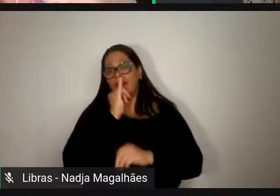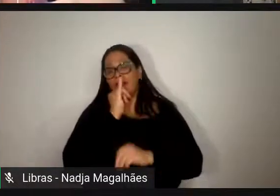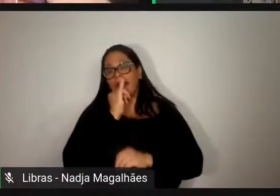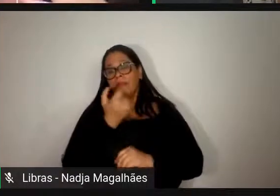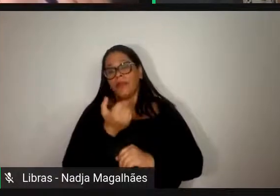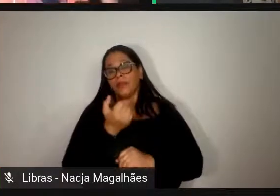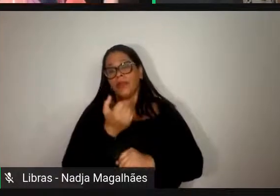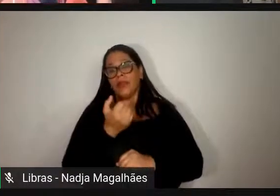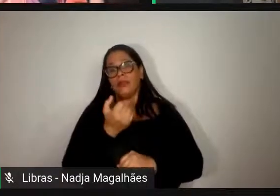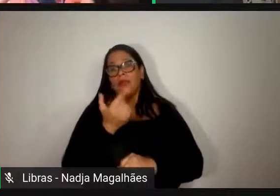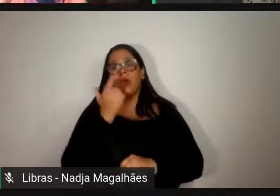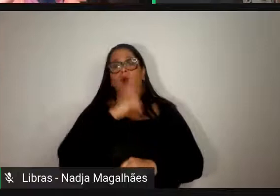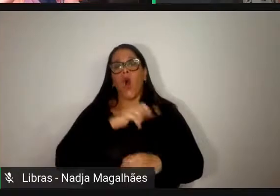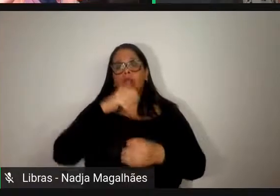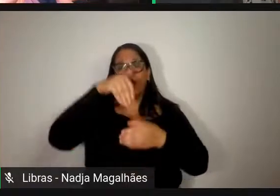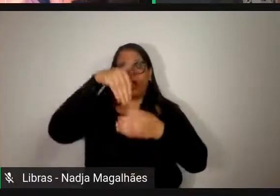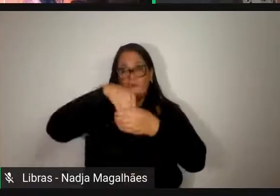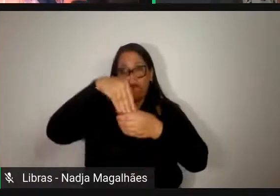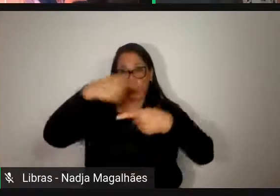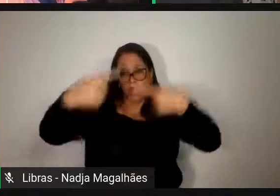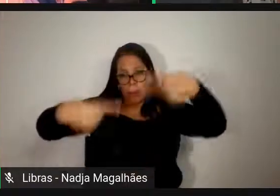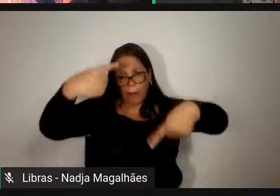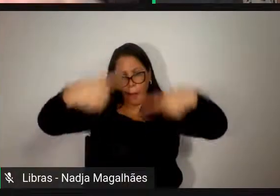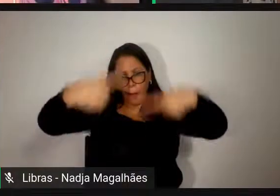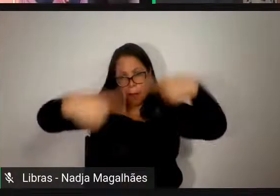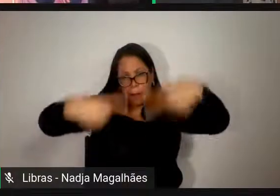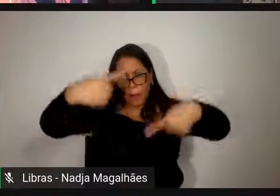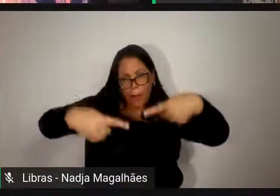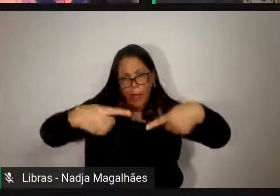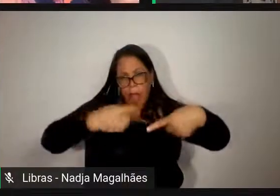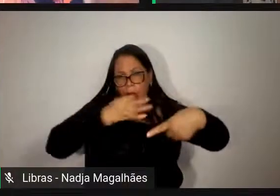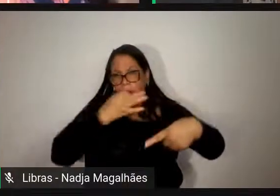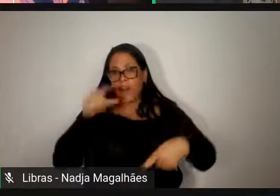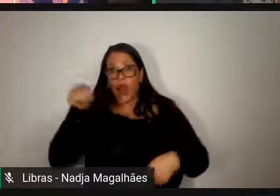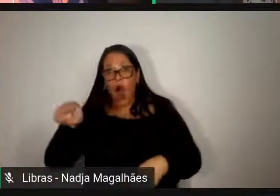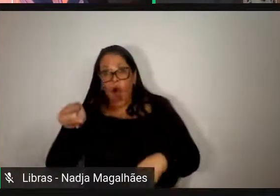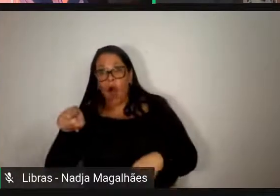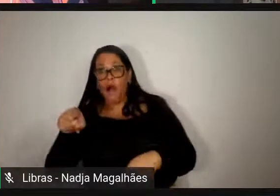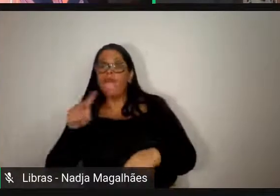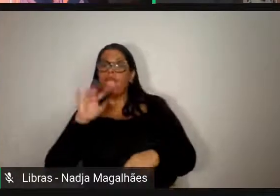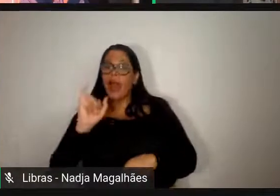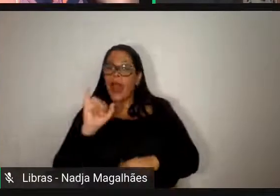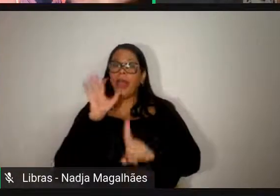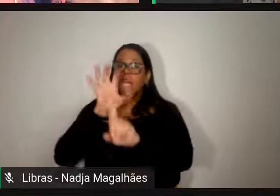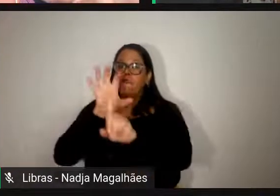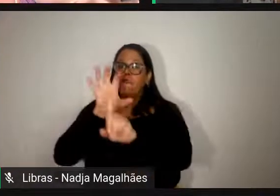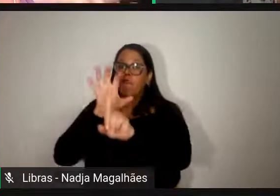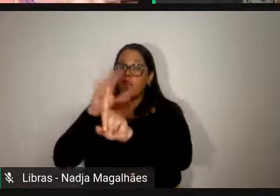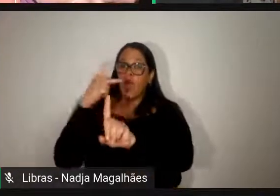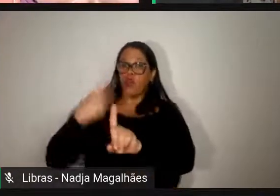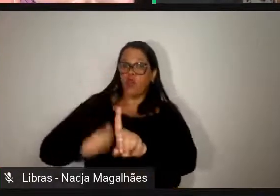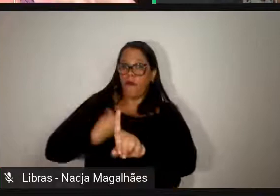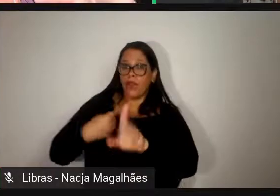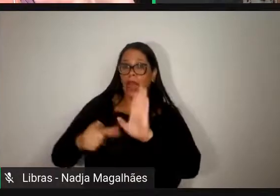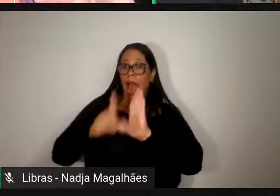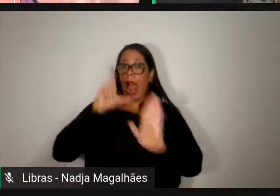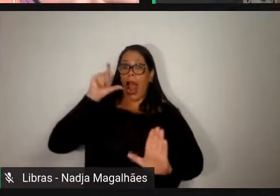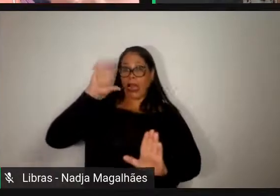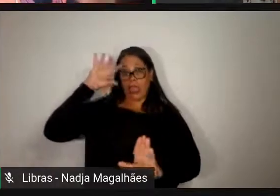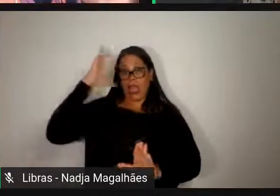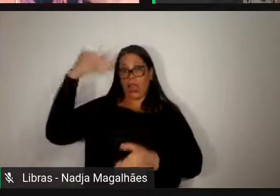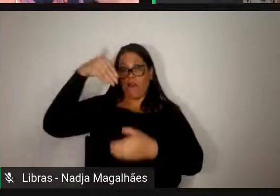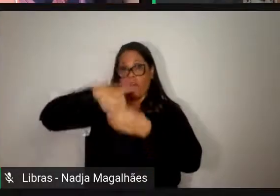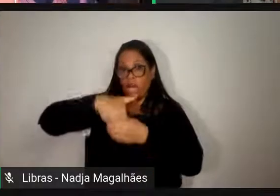você consegue explicar para o cidadão que aquilo ali interfere assim, assim, assim na sua vida, antes dessa decisão ser tomada